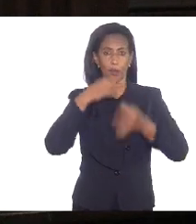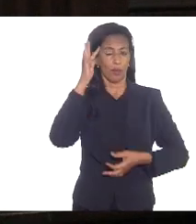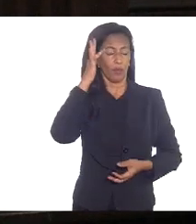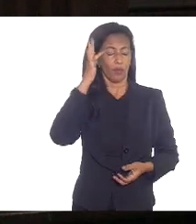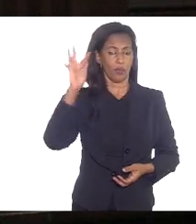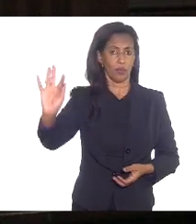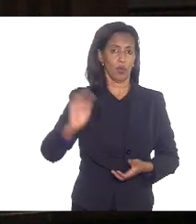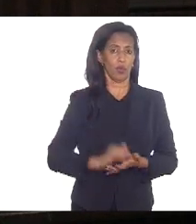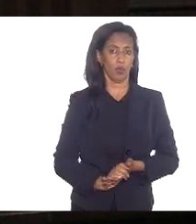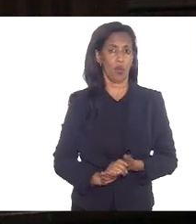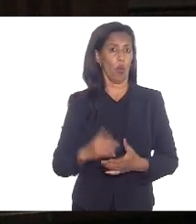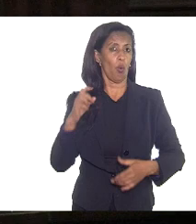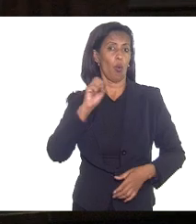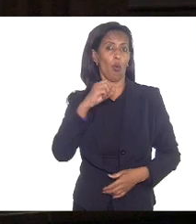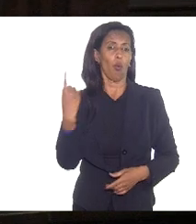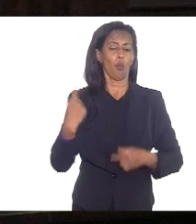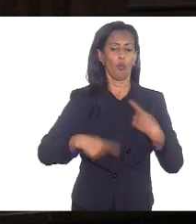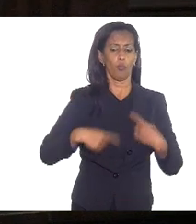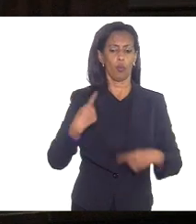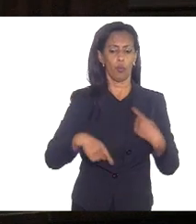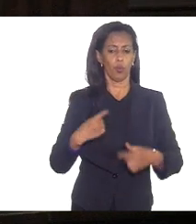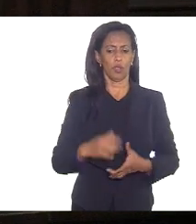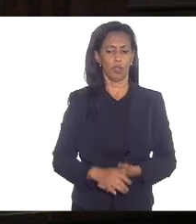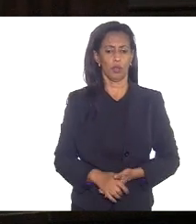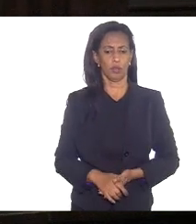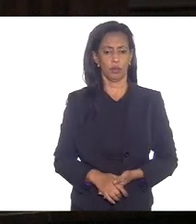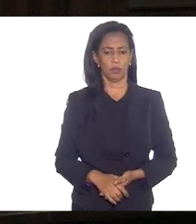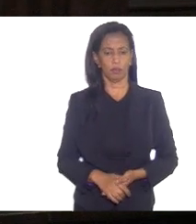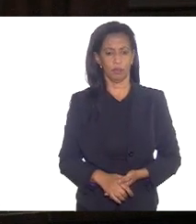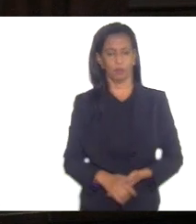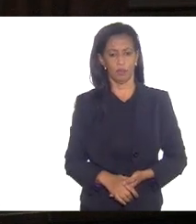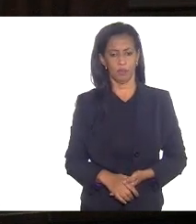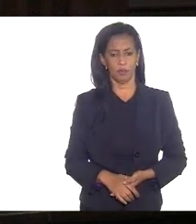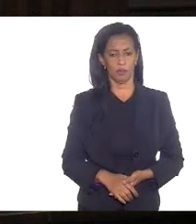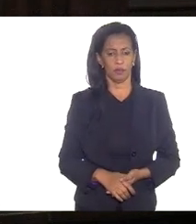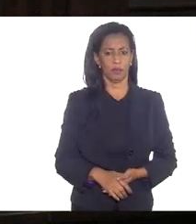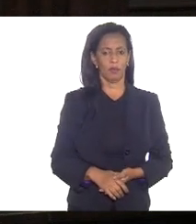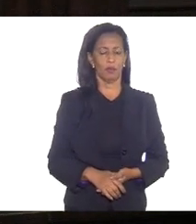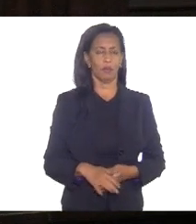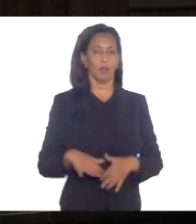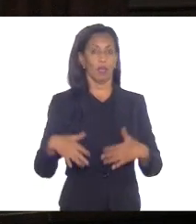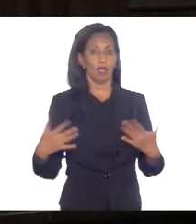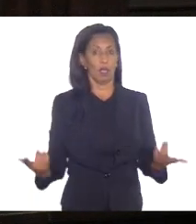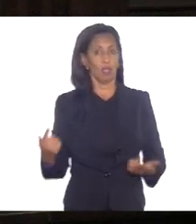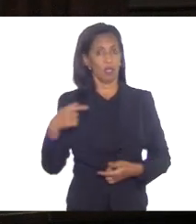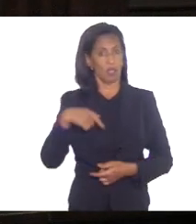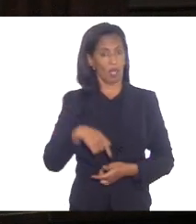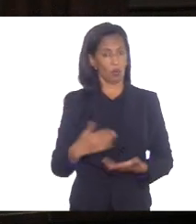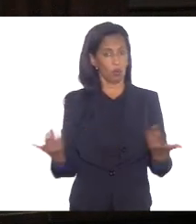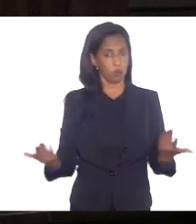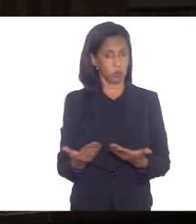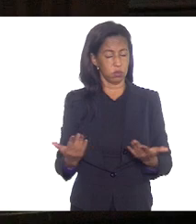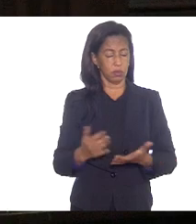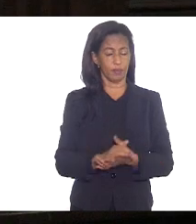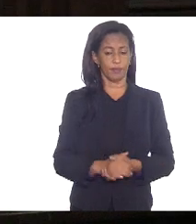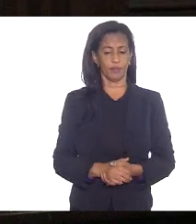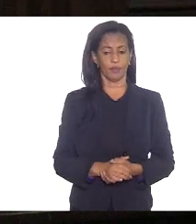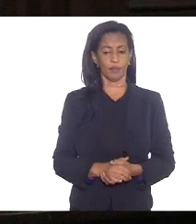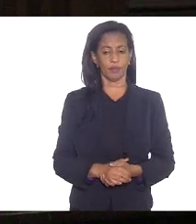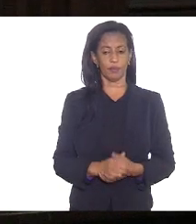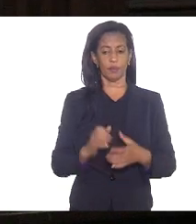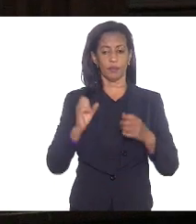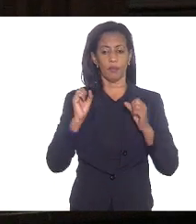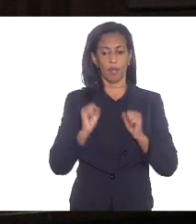filosófica ou política. Esta reunião está sendo gravada. E, neste ponto,